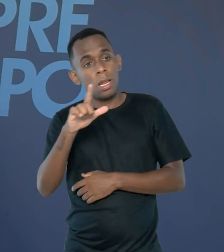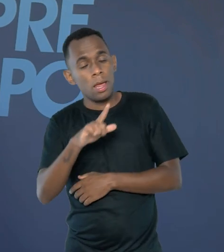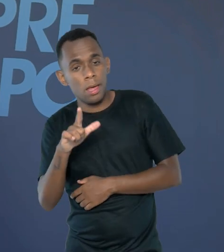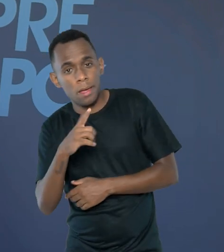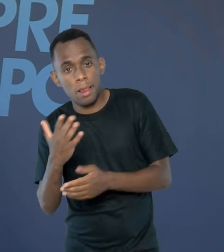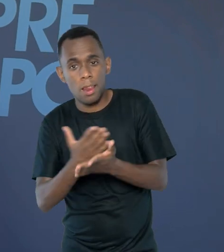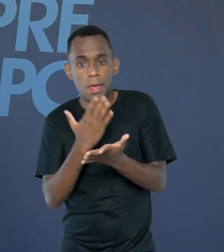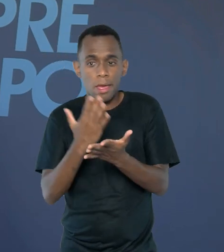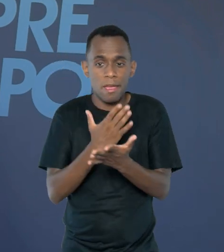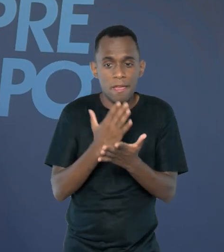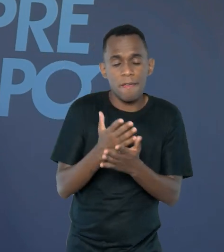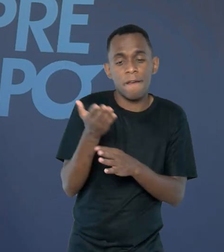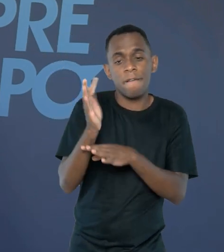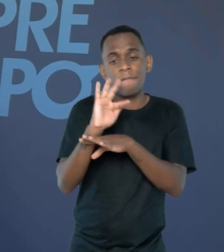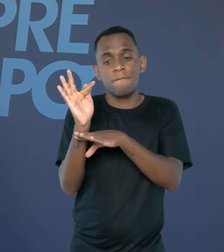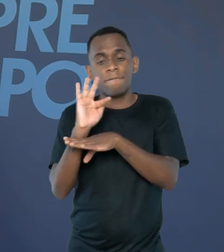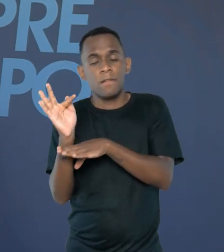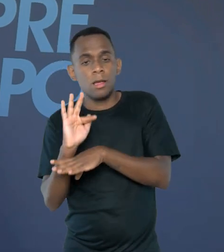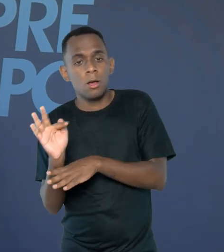filmes,